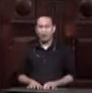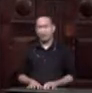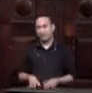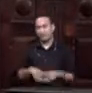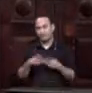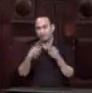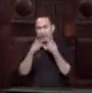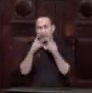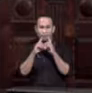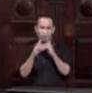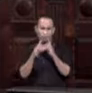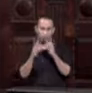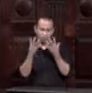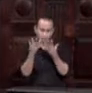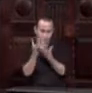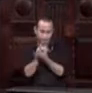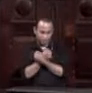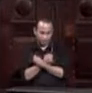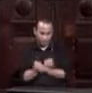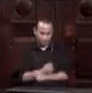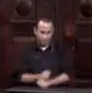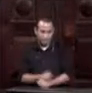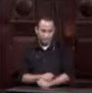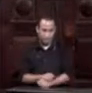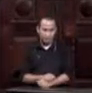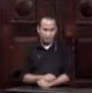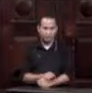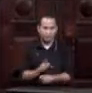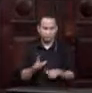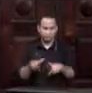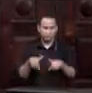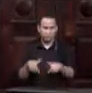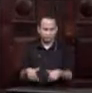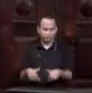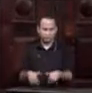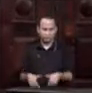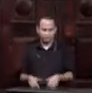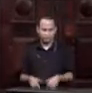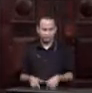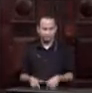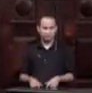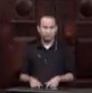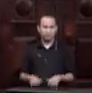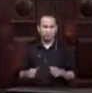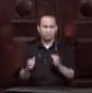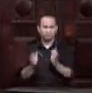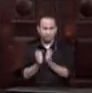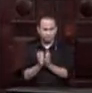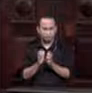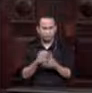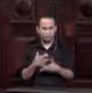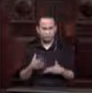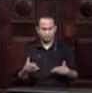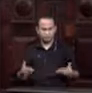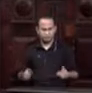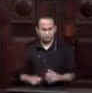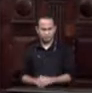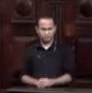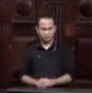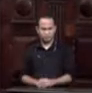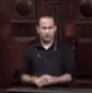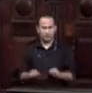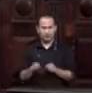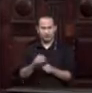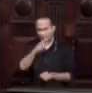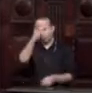bonitos, politicamente corretos, bem postados, bem articulados, feito por pessoas